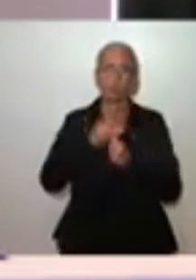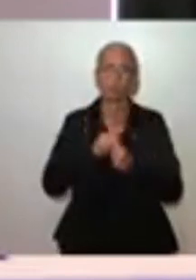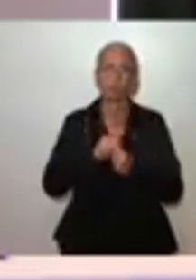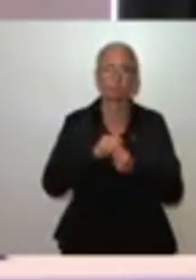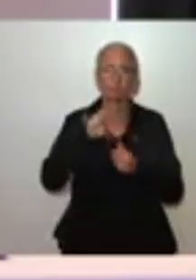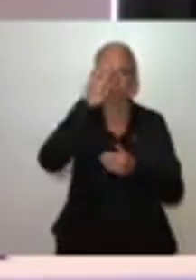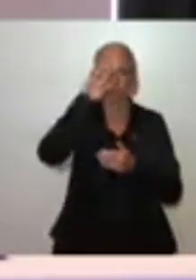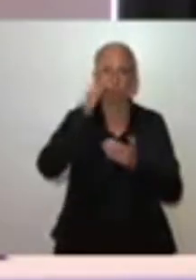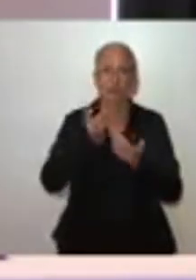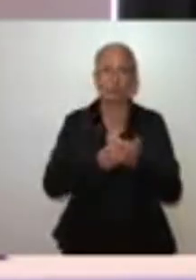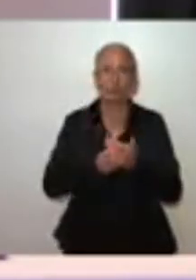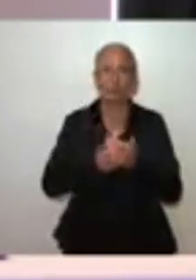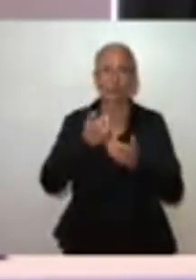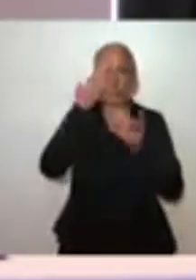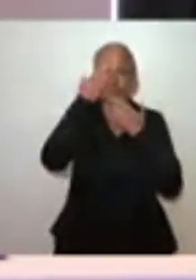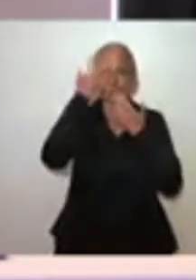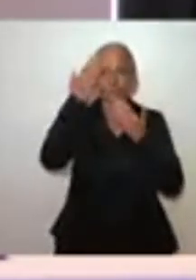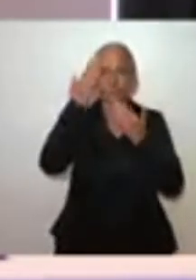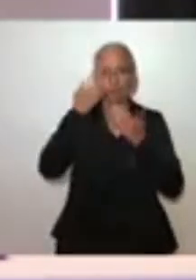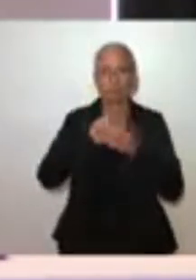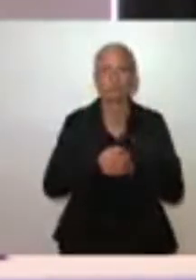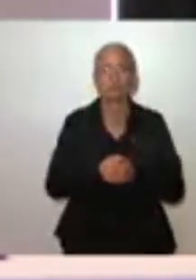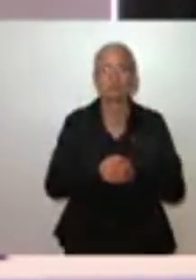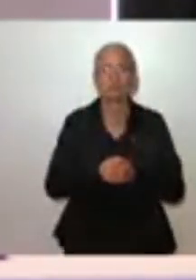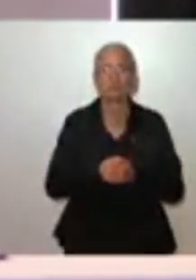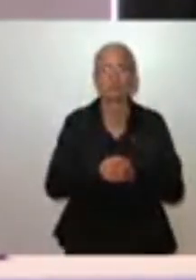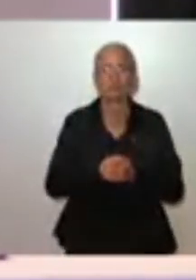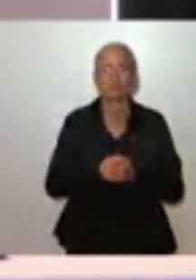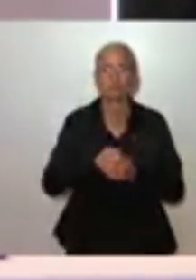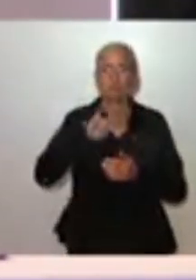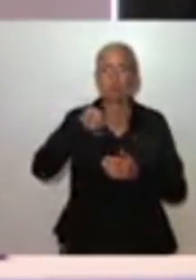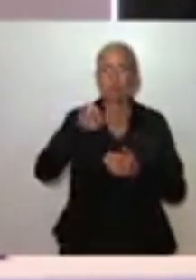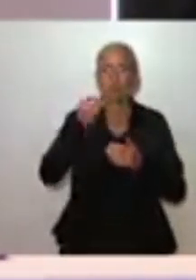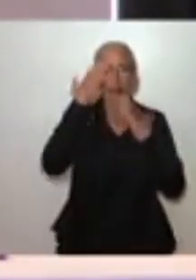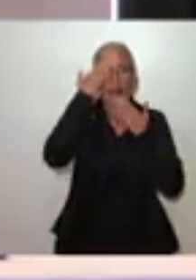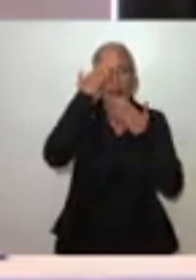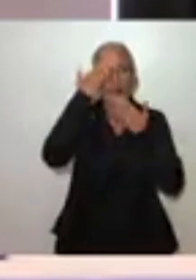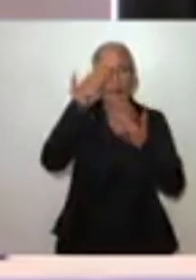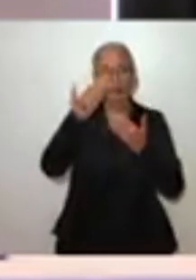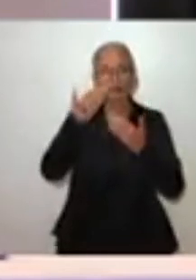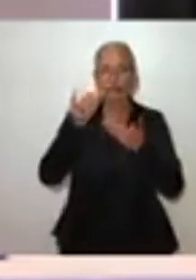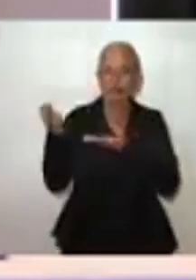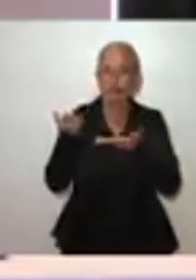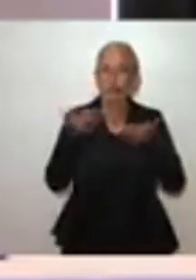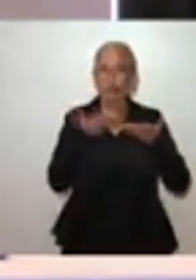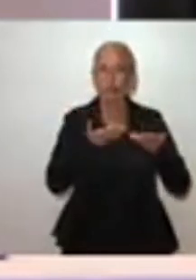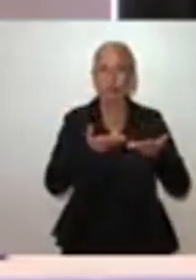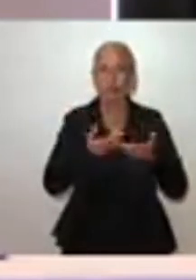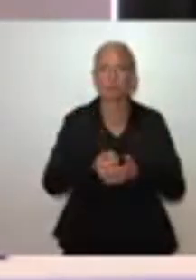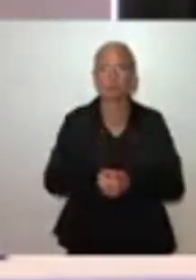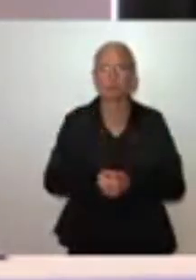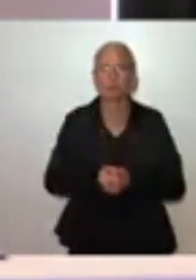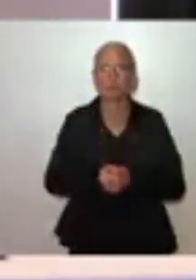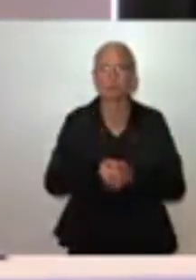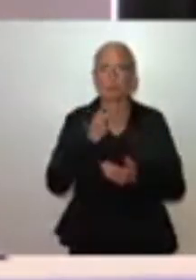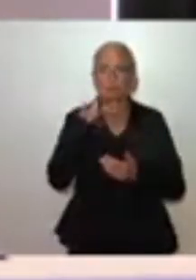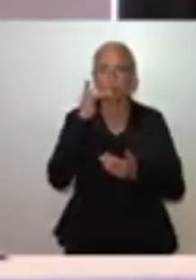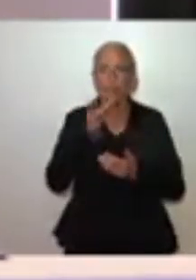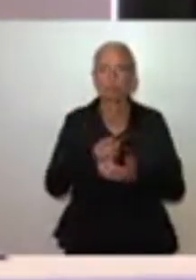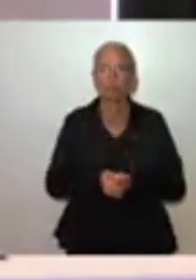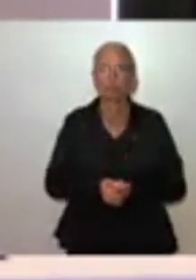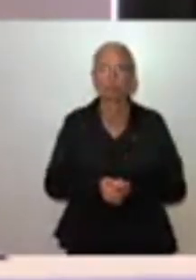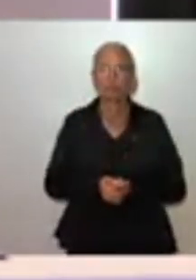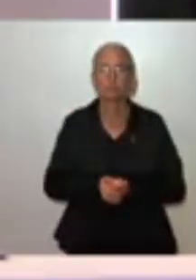isso obrigada Ministro queria já que vai encerrar eu queria aproveitar para agradecer o convite e dizer